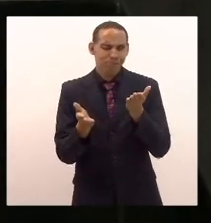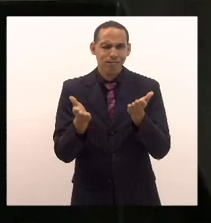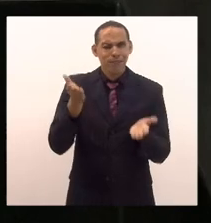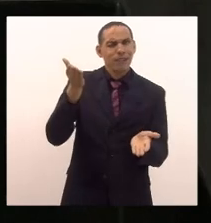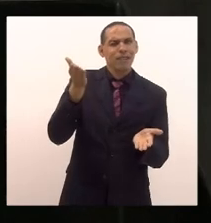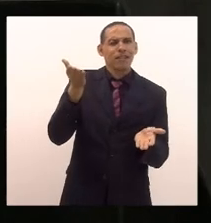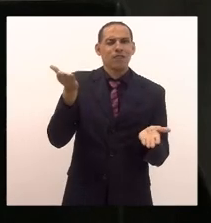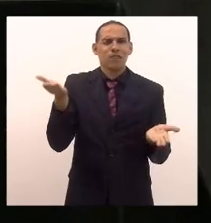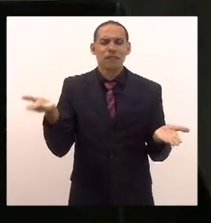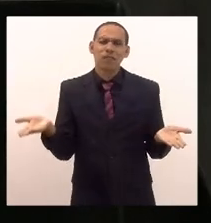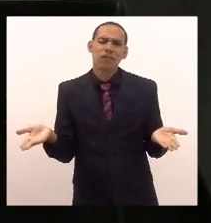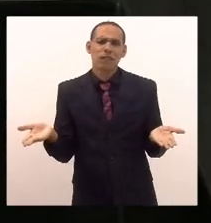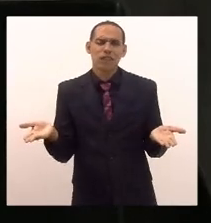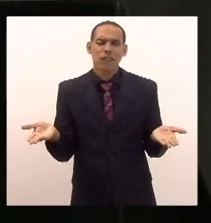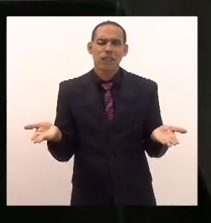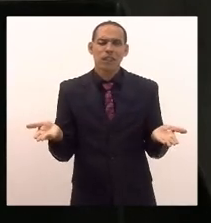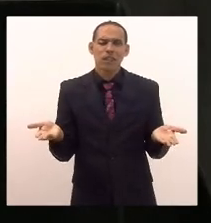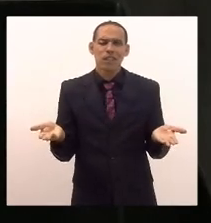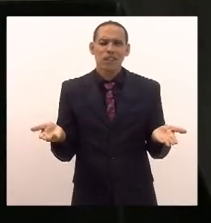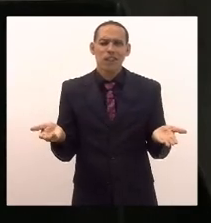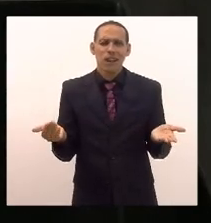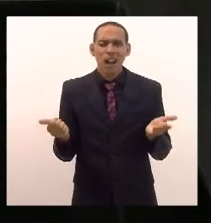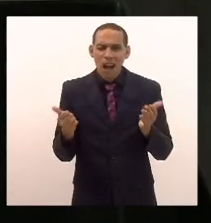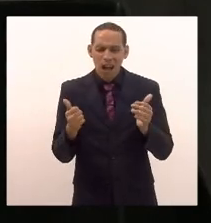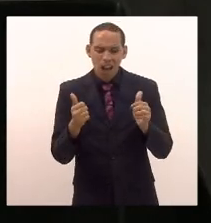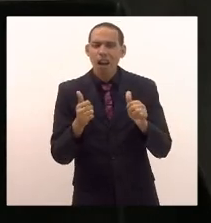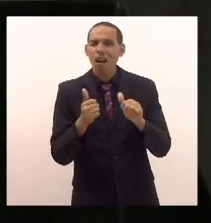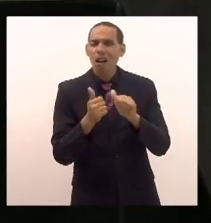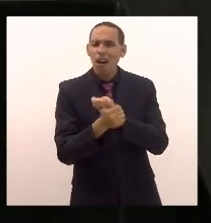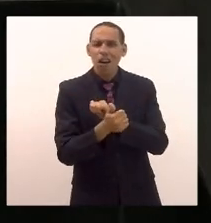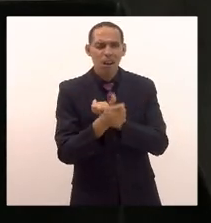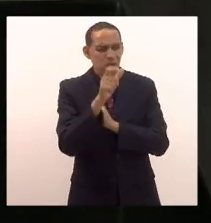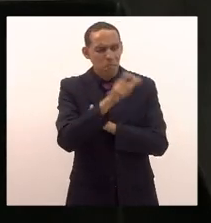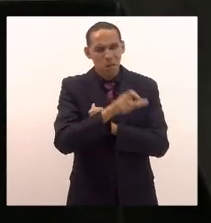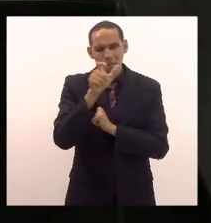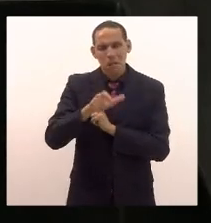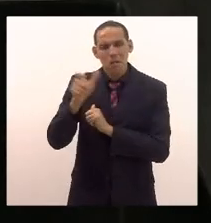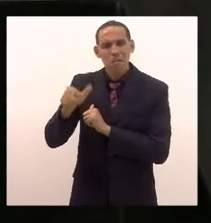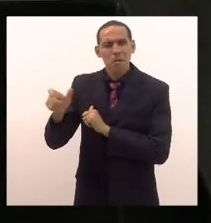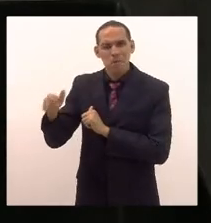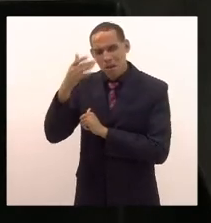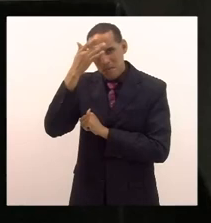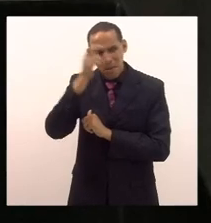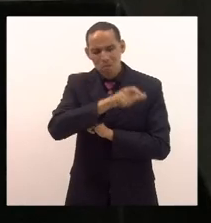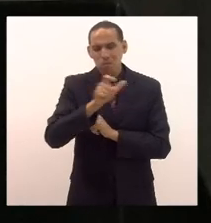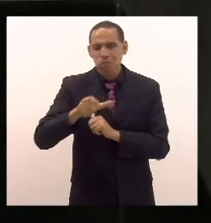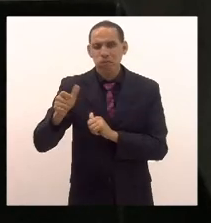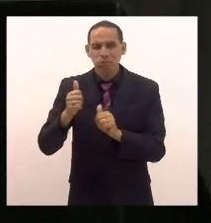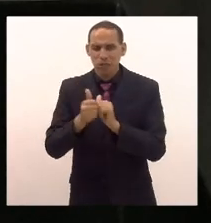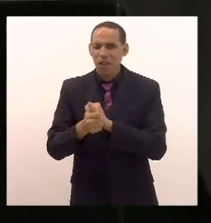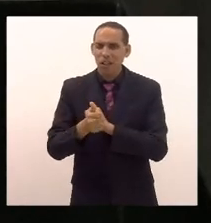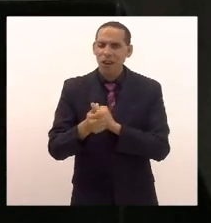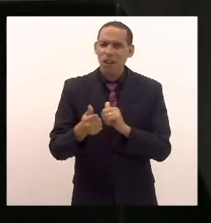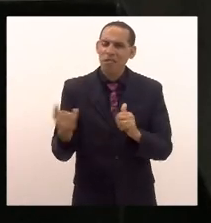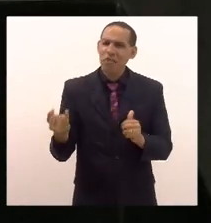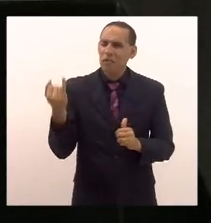para comprar atletas não é de tamanha importância e que representavam um país Então